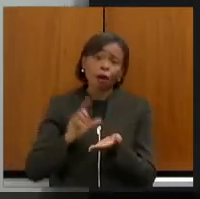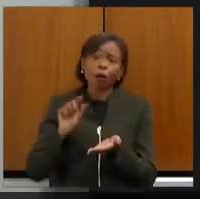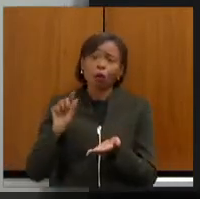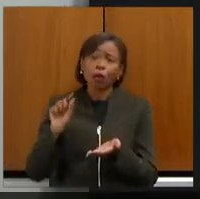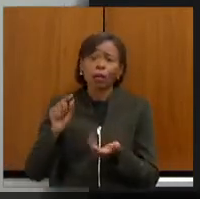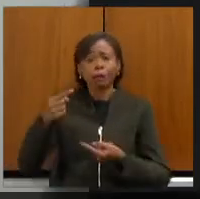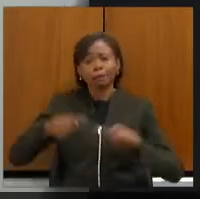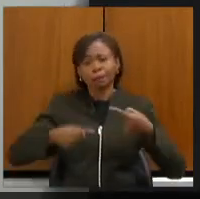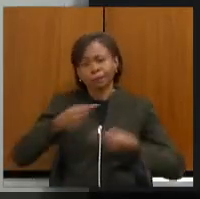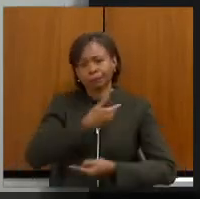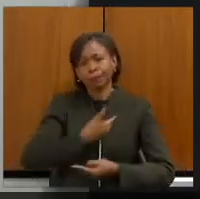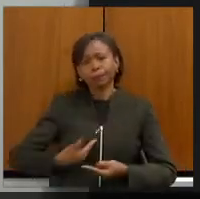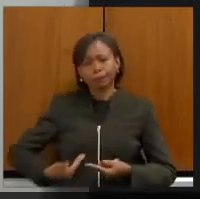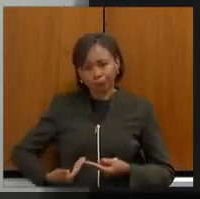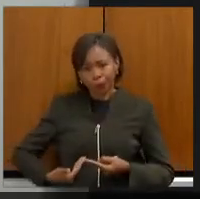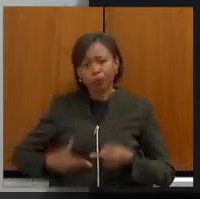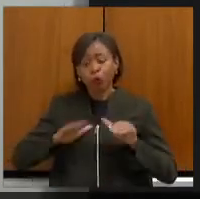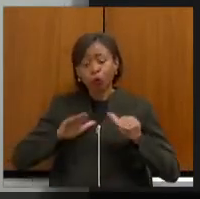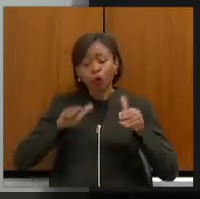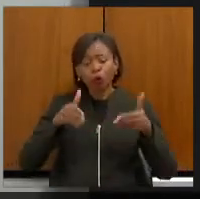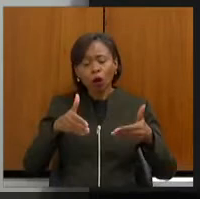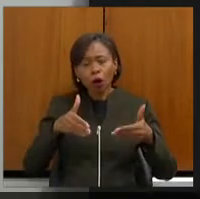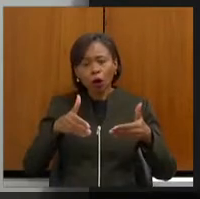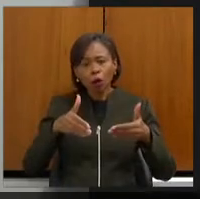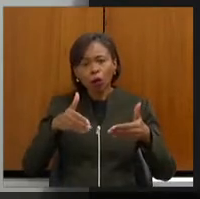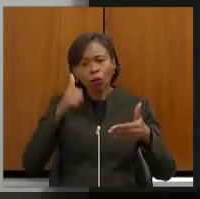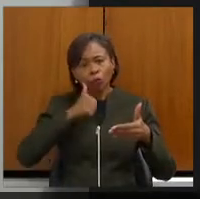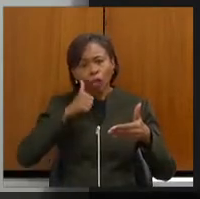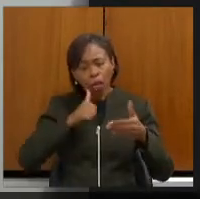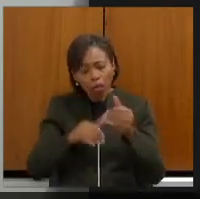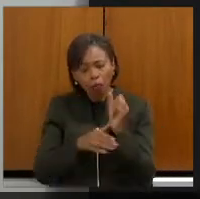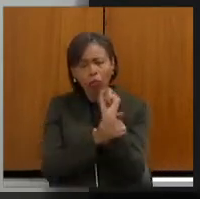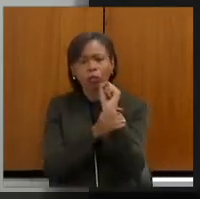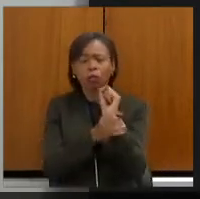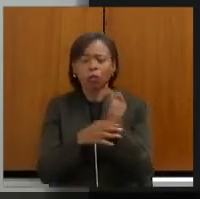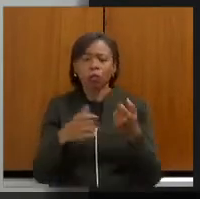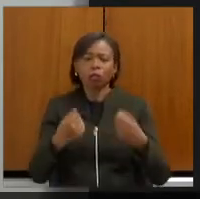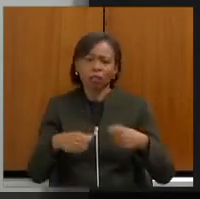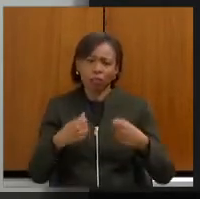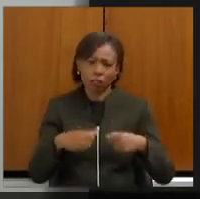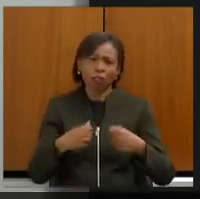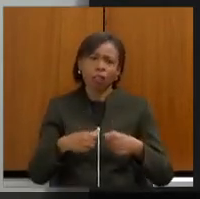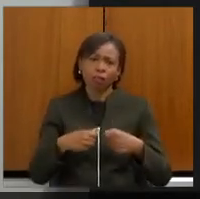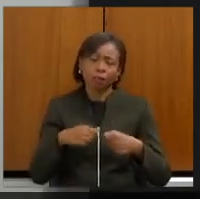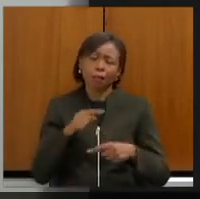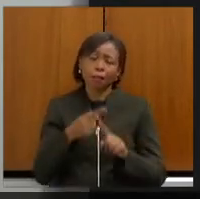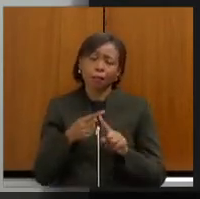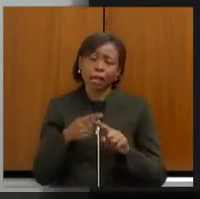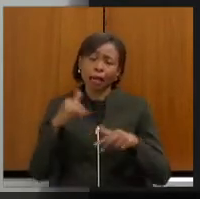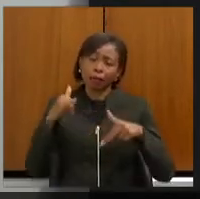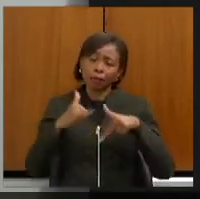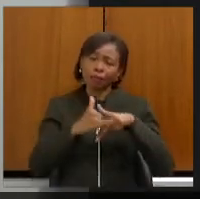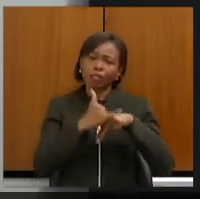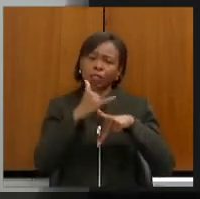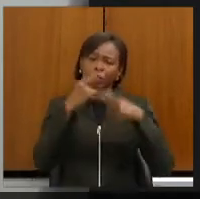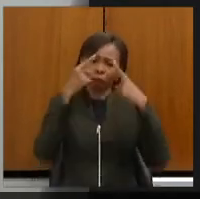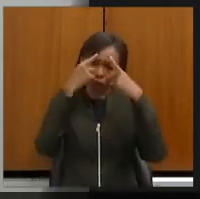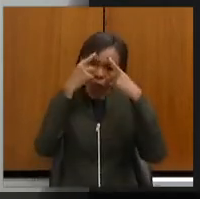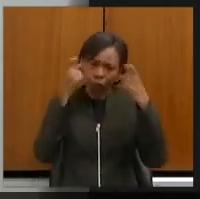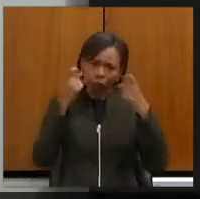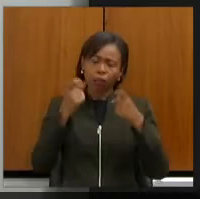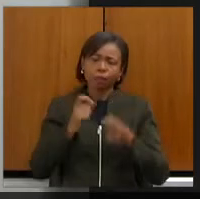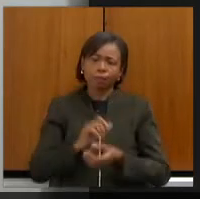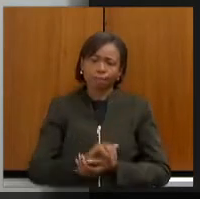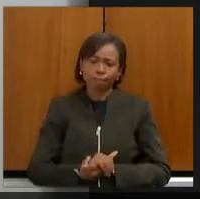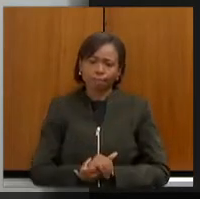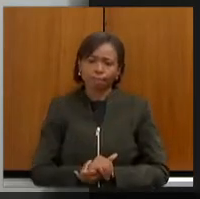públicas voltadas para a proteção das mulheres das meninas vítimas de violência é de todas as